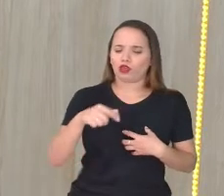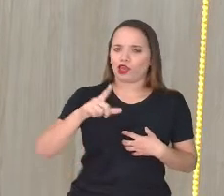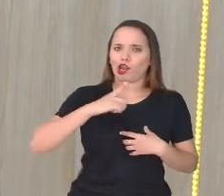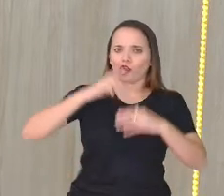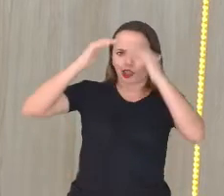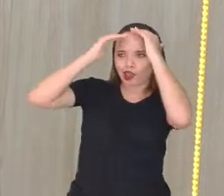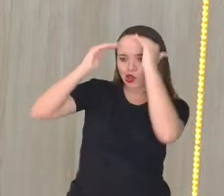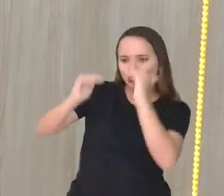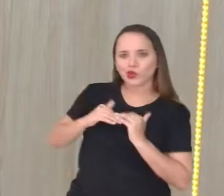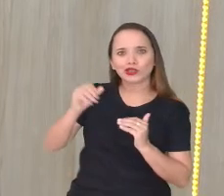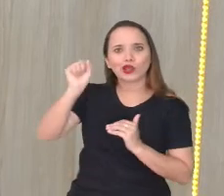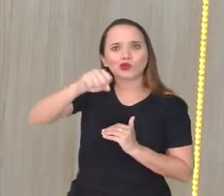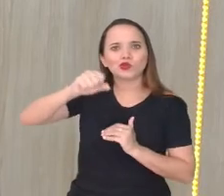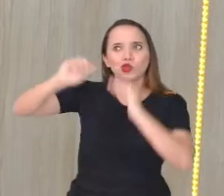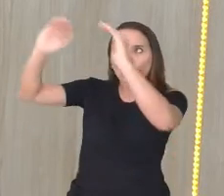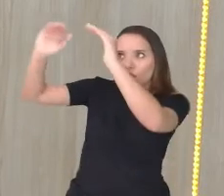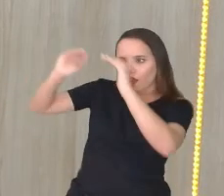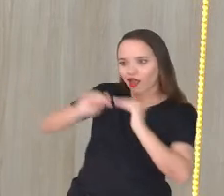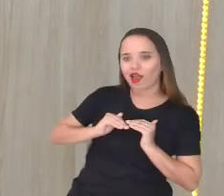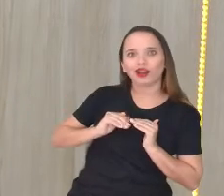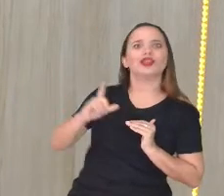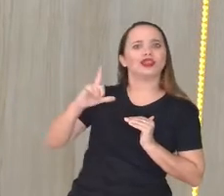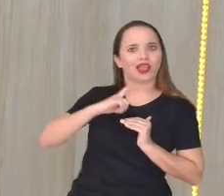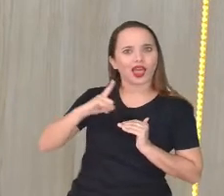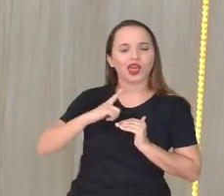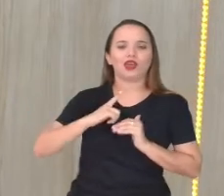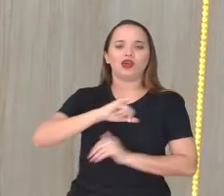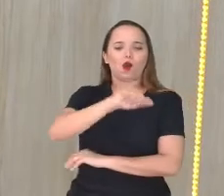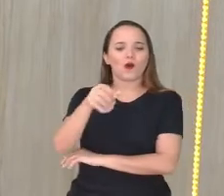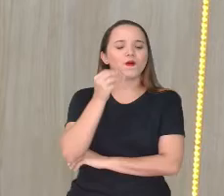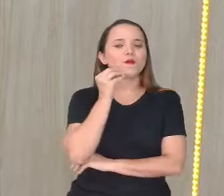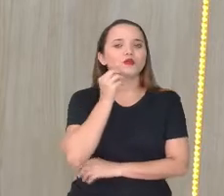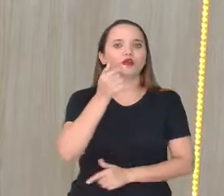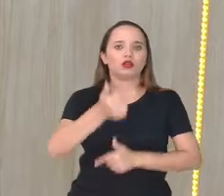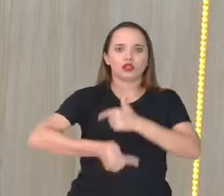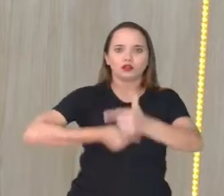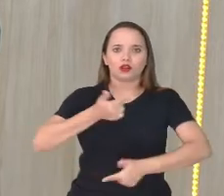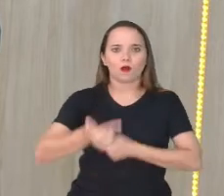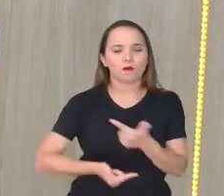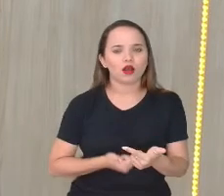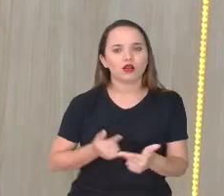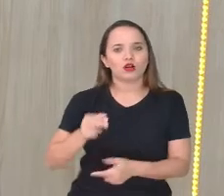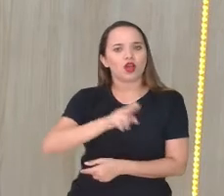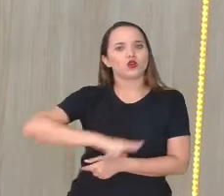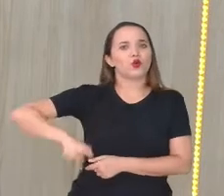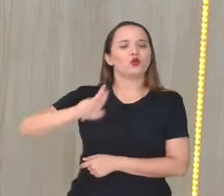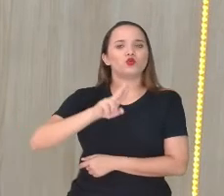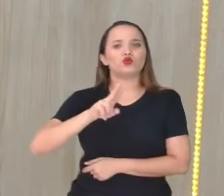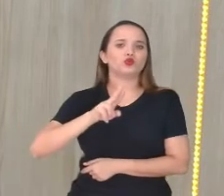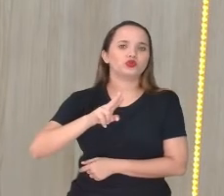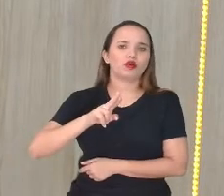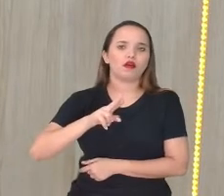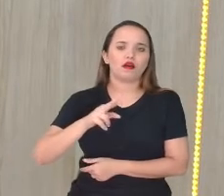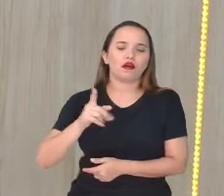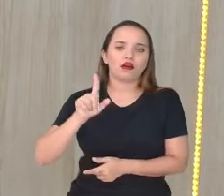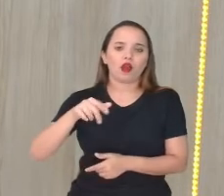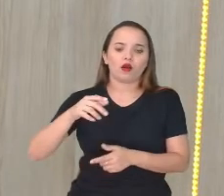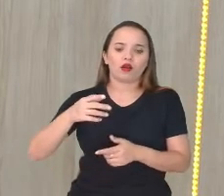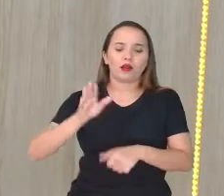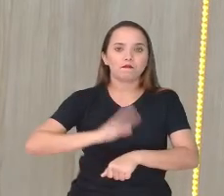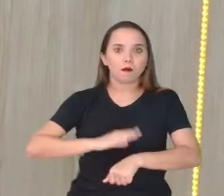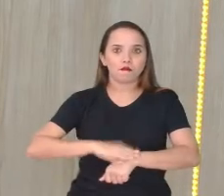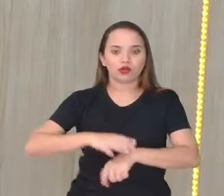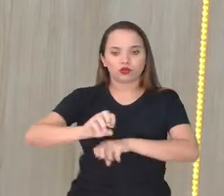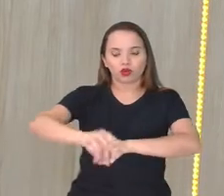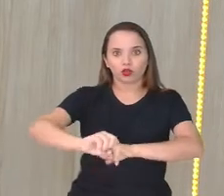ele tem a oportunidade de trabalhar, de fazer uso daquele momento que a educação